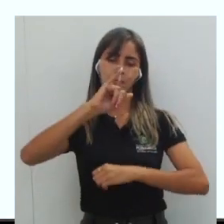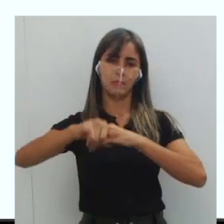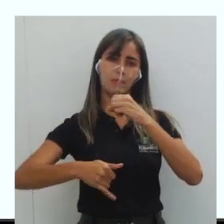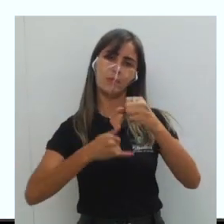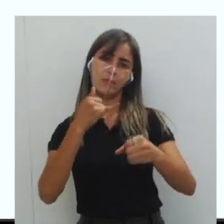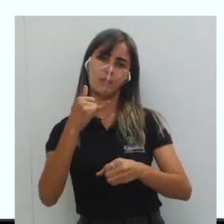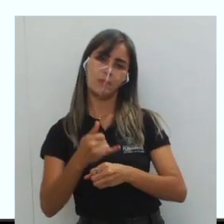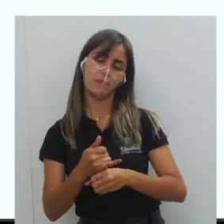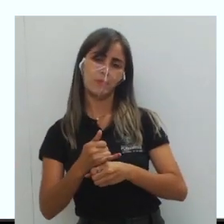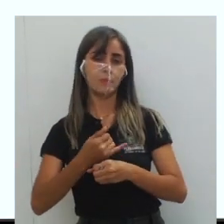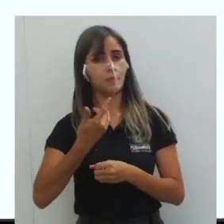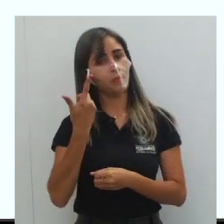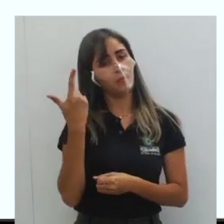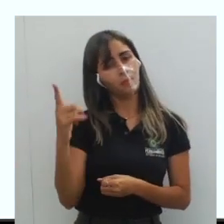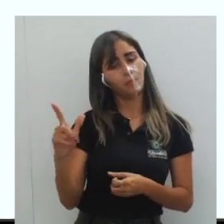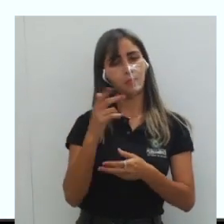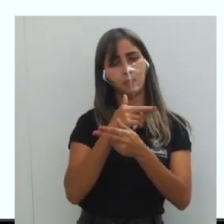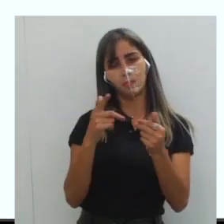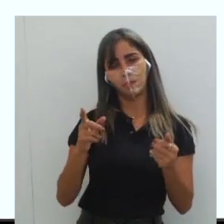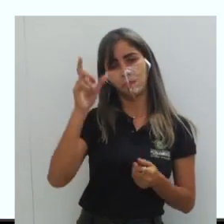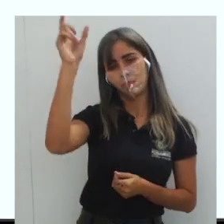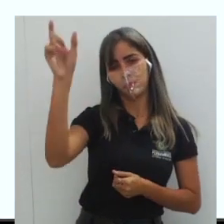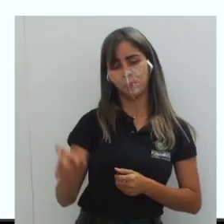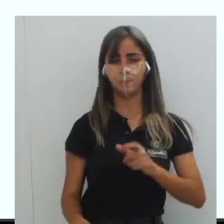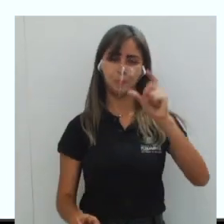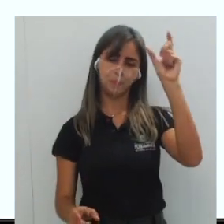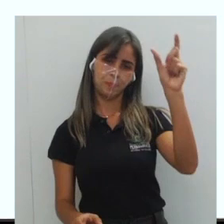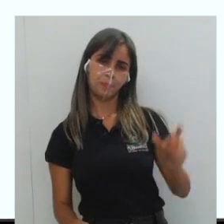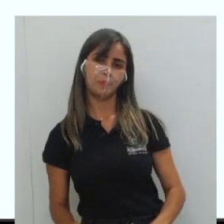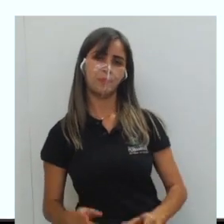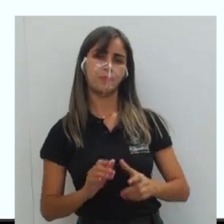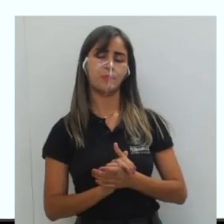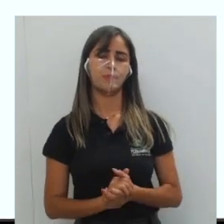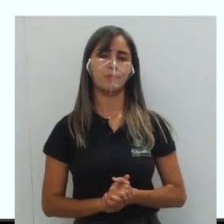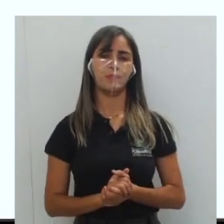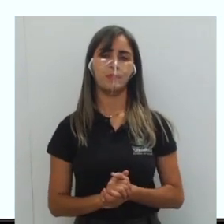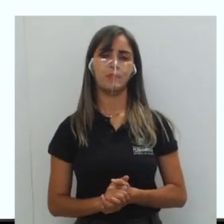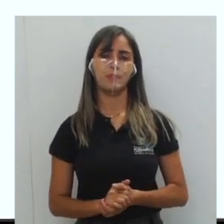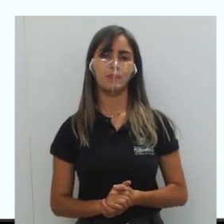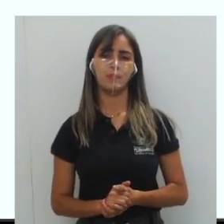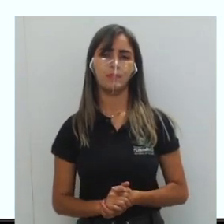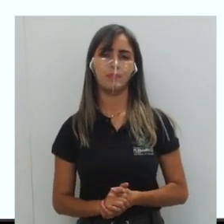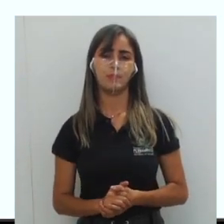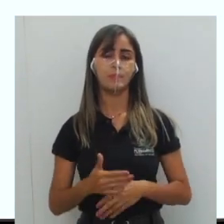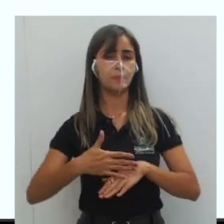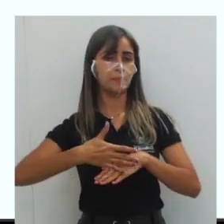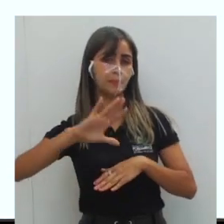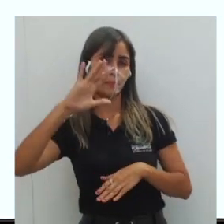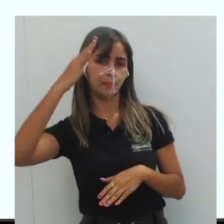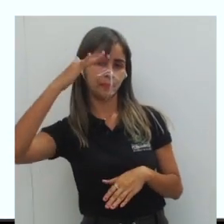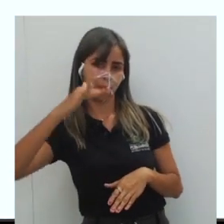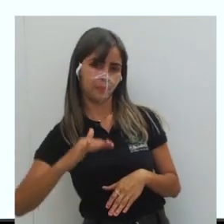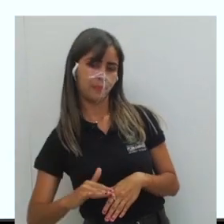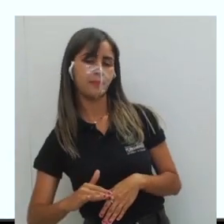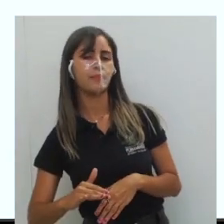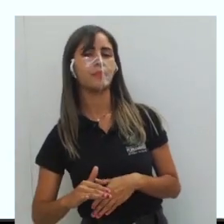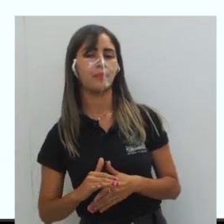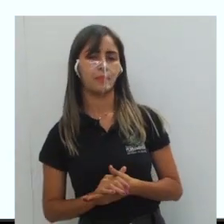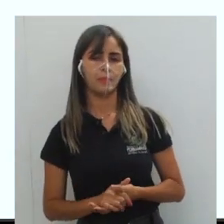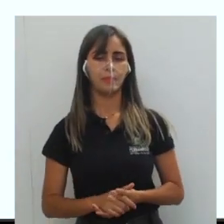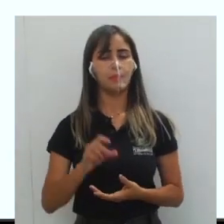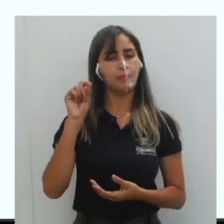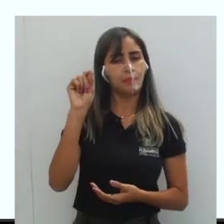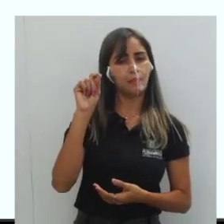um adjetivo com a outra coisa, pessoa, né? Então fica cheaper than, mais barato